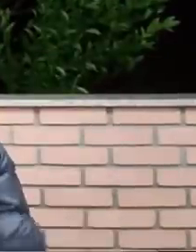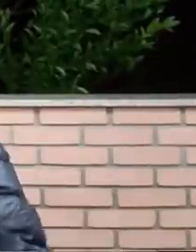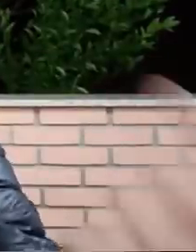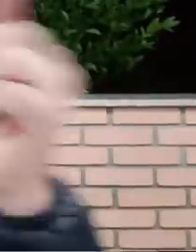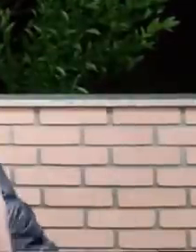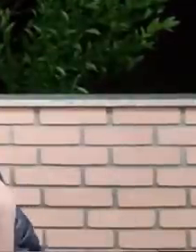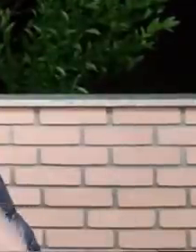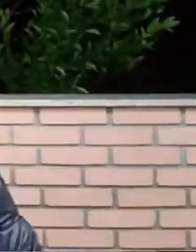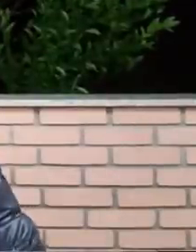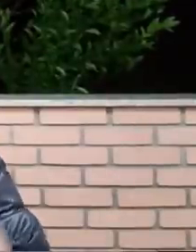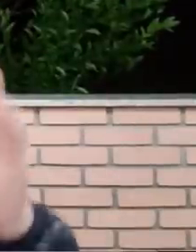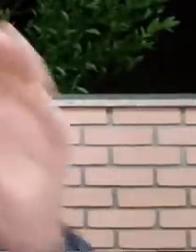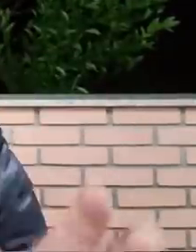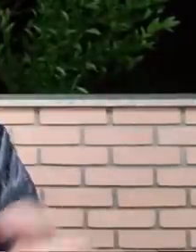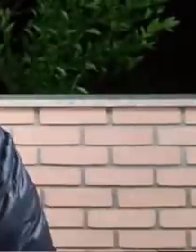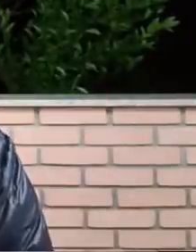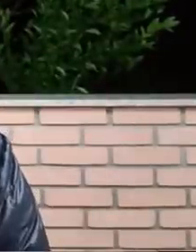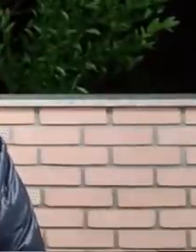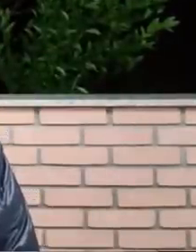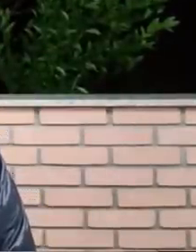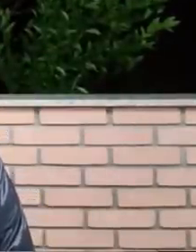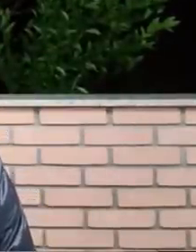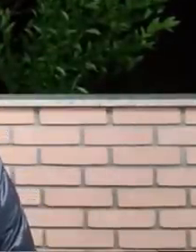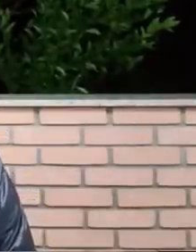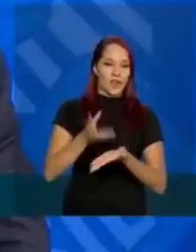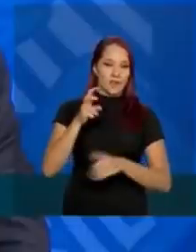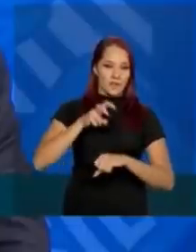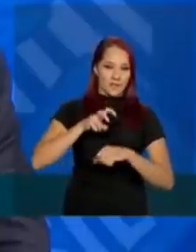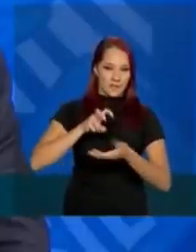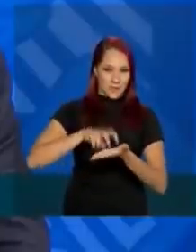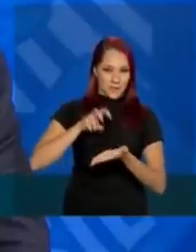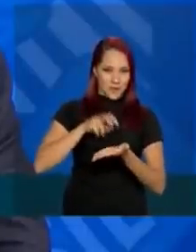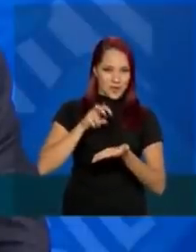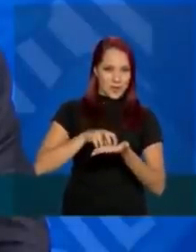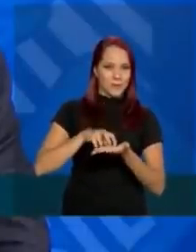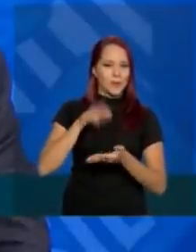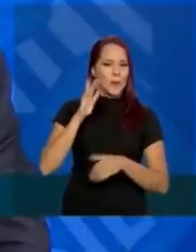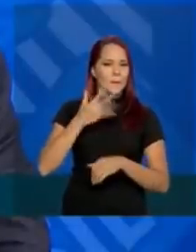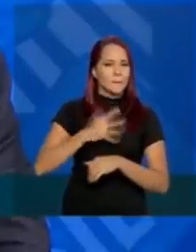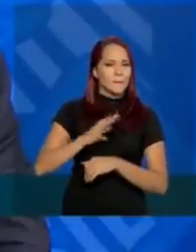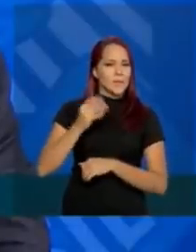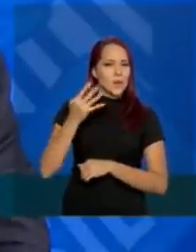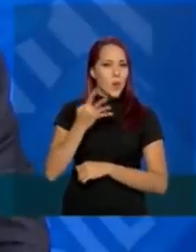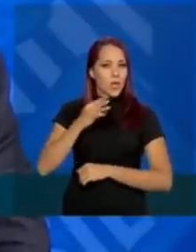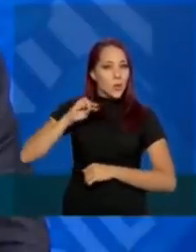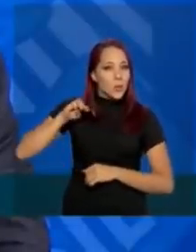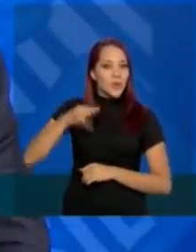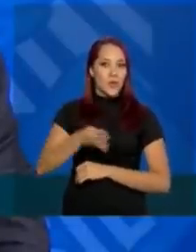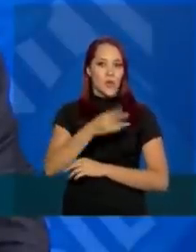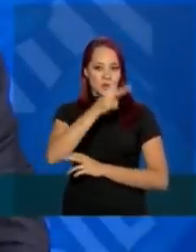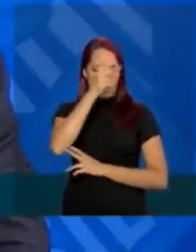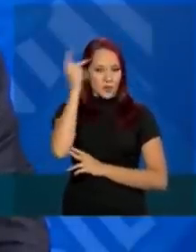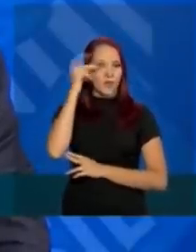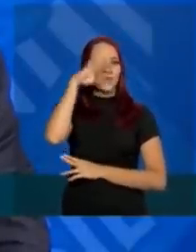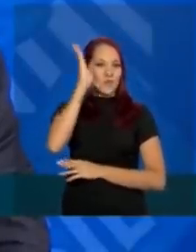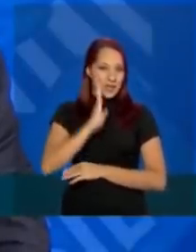assistir o vídeo, depois volta para a gente conversar mais um pouquinho. Vamos lá? Então, mais de 4 milhões de